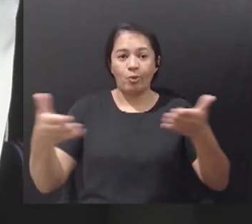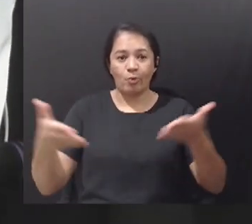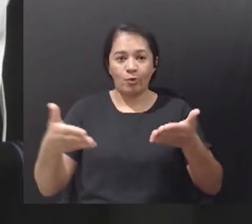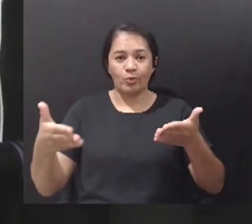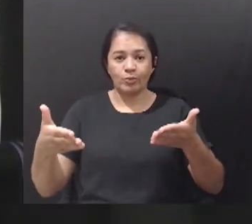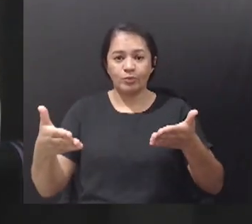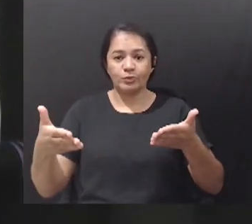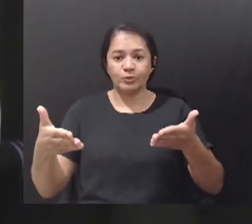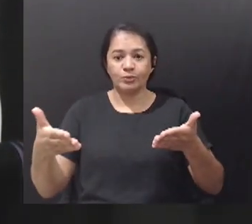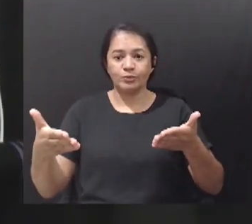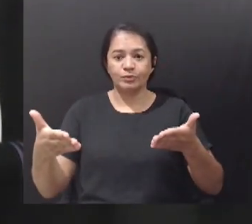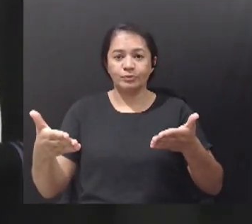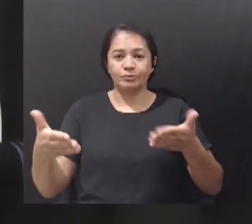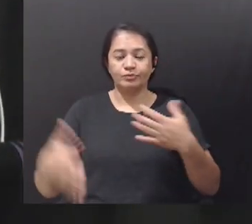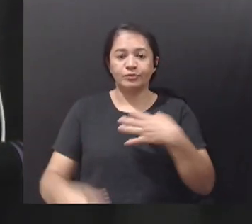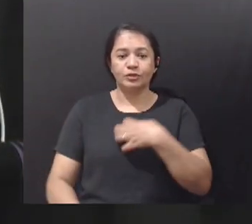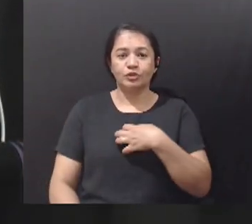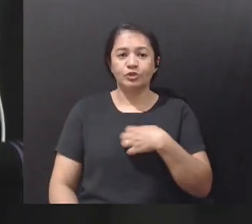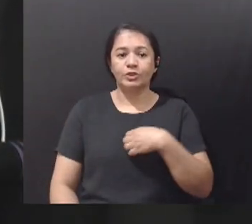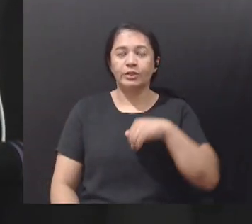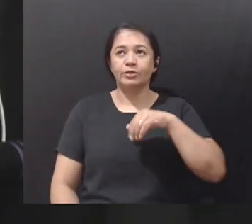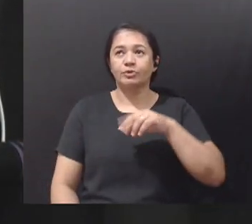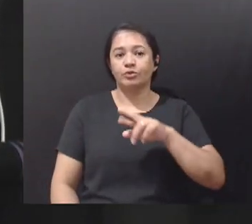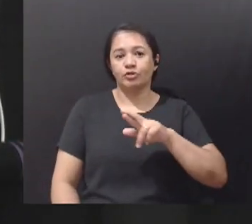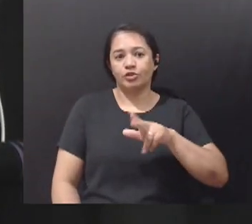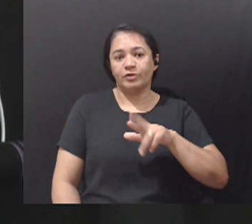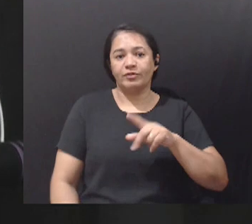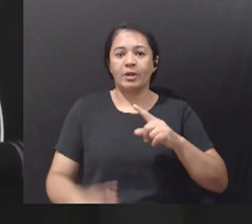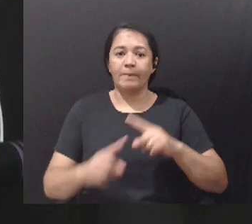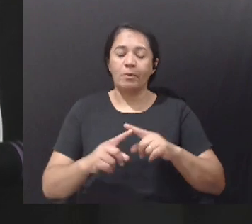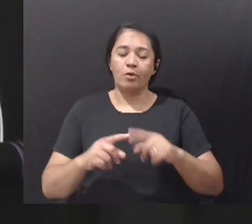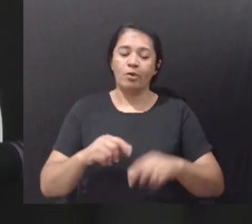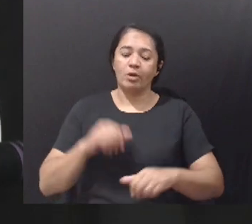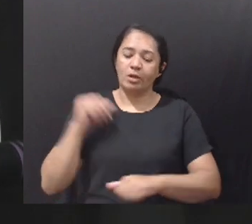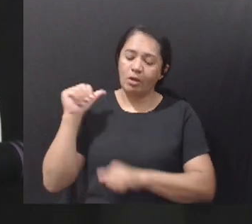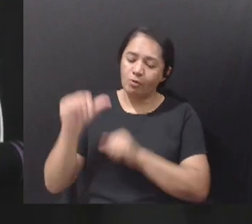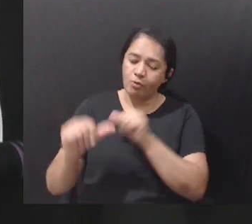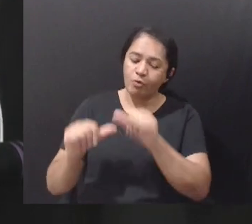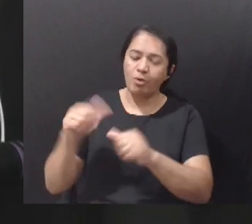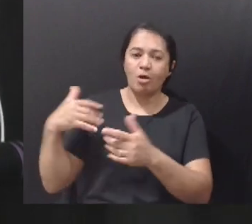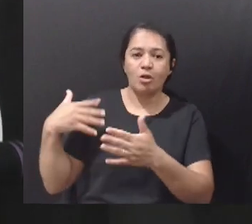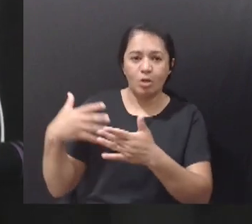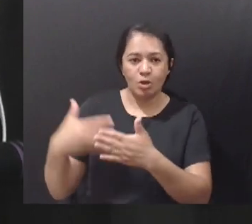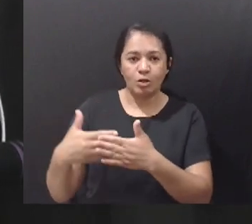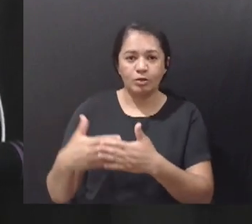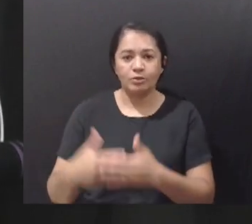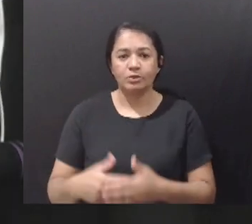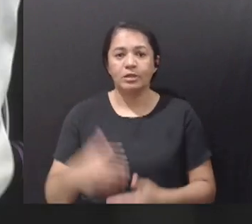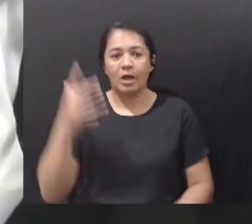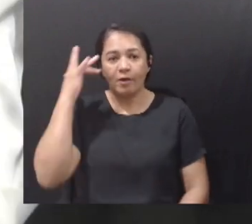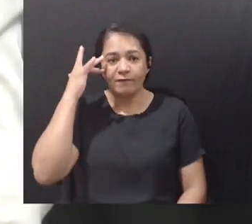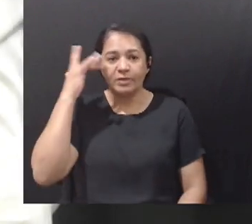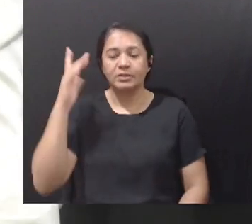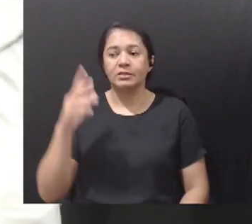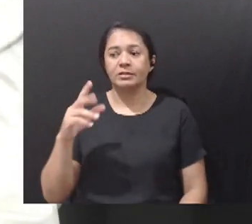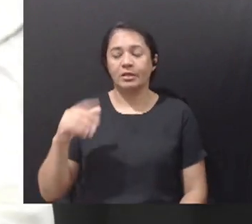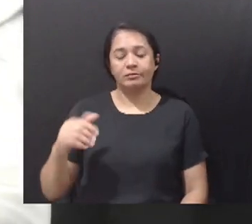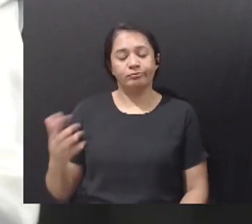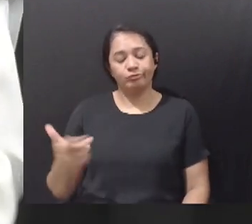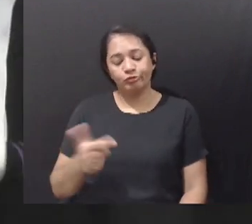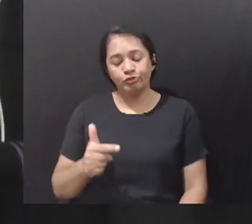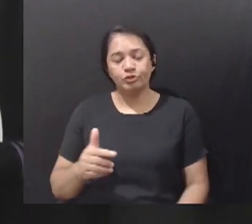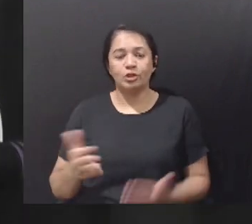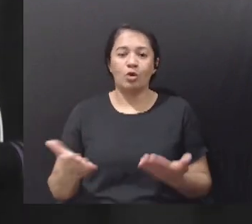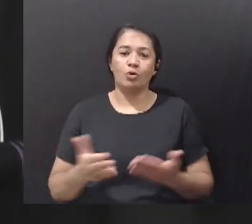de forma um pouco diferente, porque o tempo também muda um pouquinho as coisas, e a facilidade era menor naquela época, hoje a facilidade é